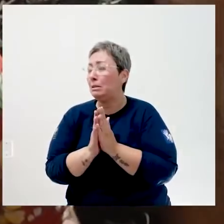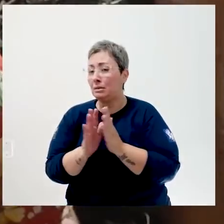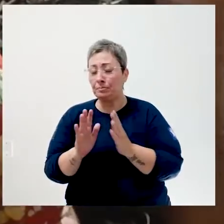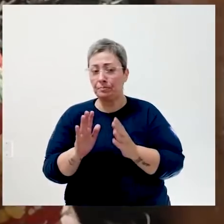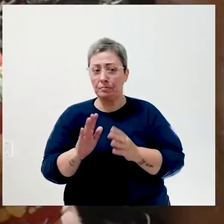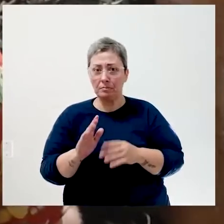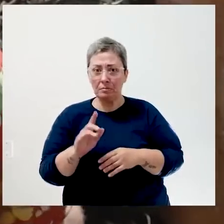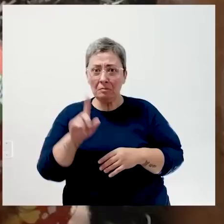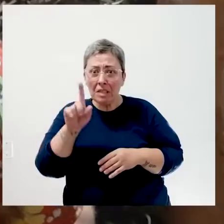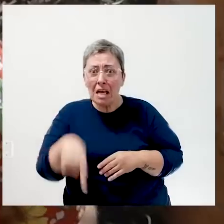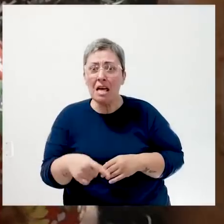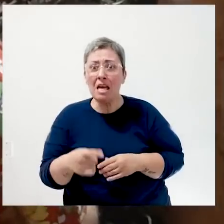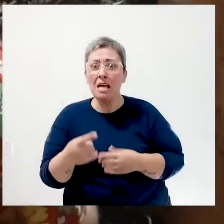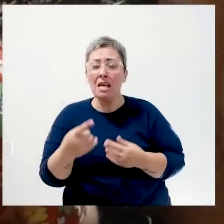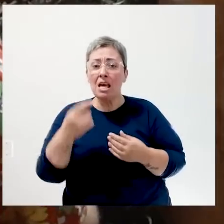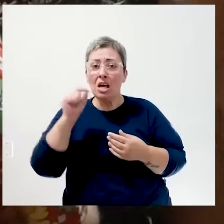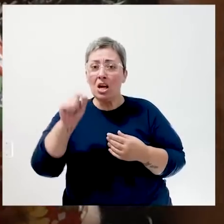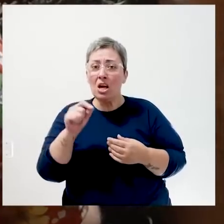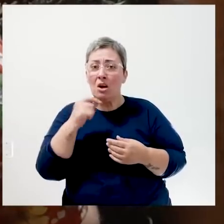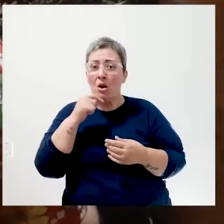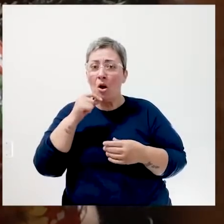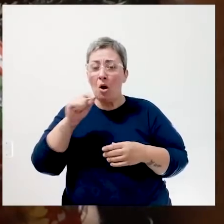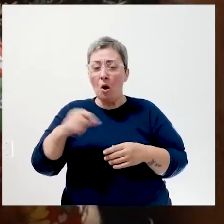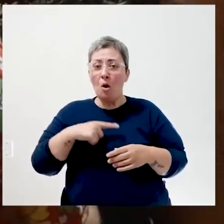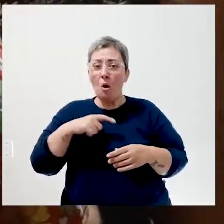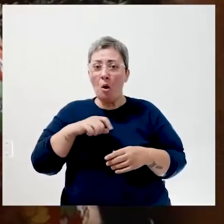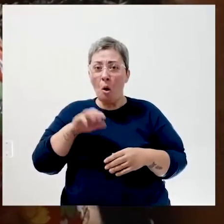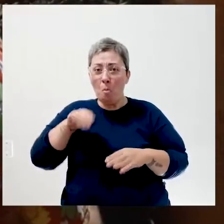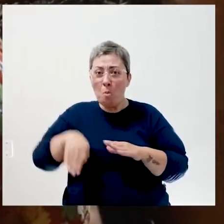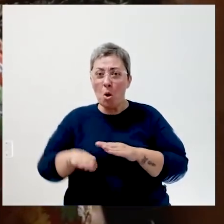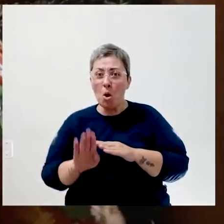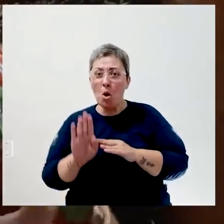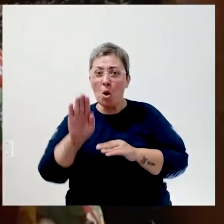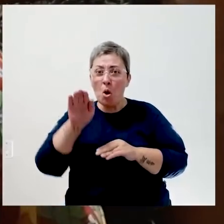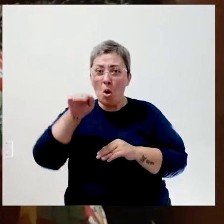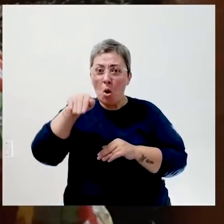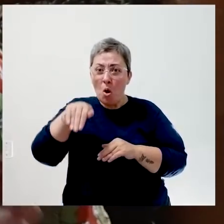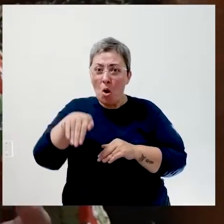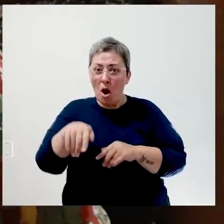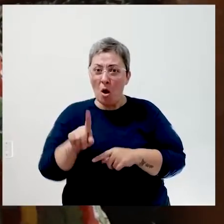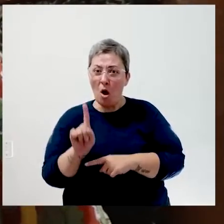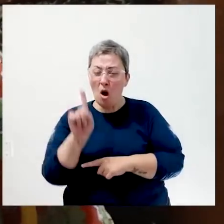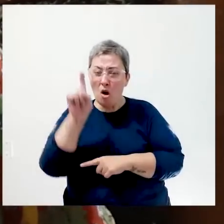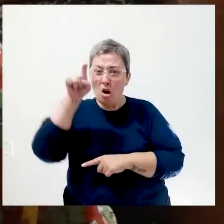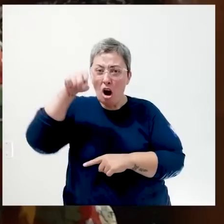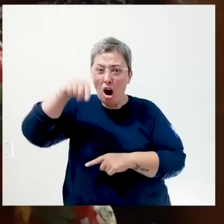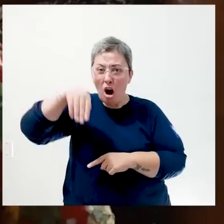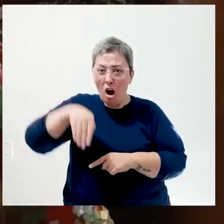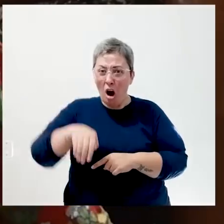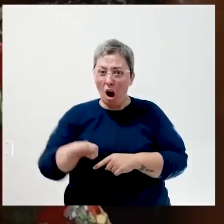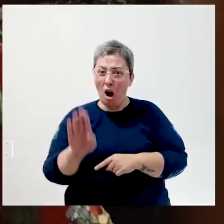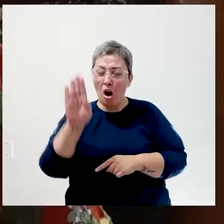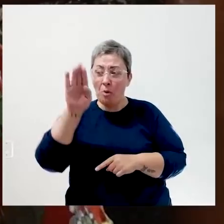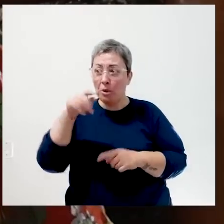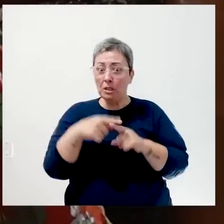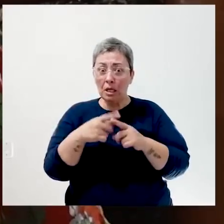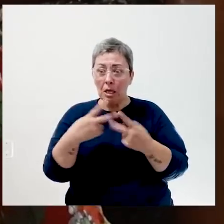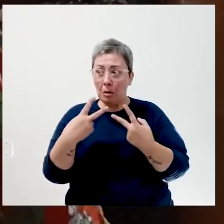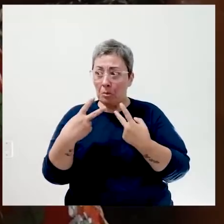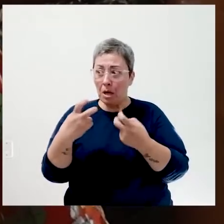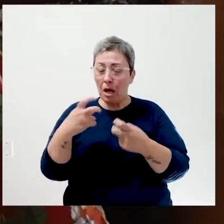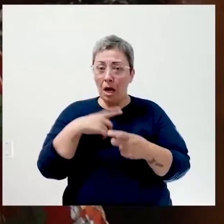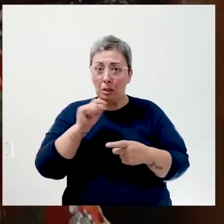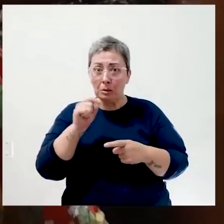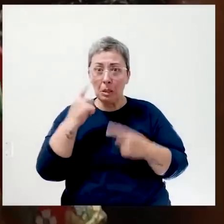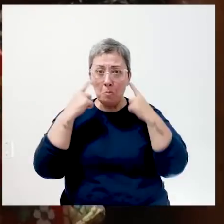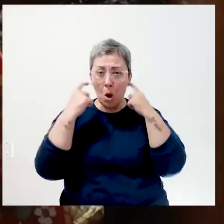homem. É ele, o minhocão. E fica quieto. Porque se ele percebe que a gente tá